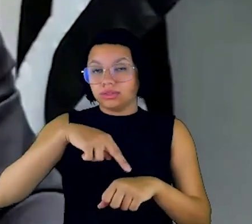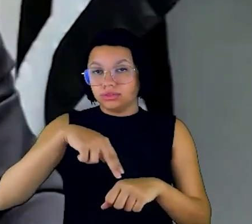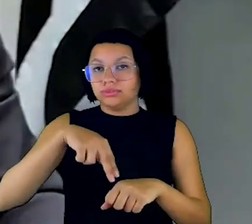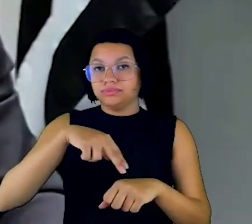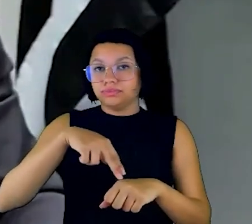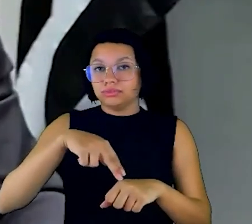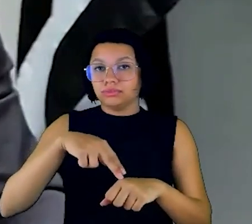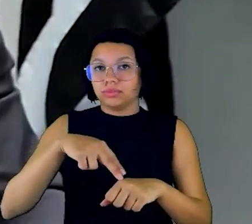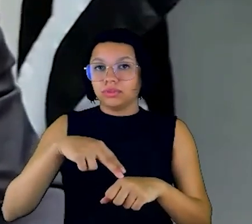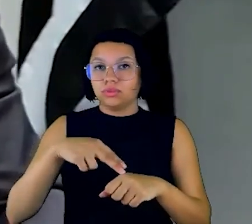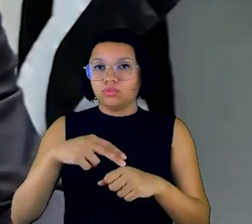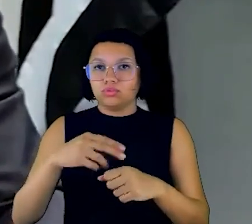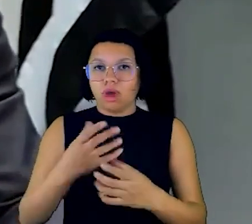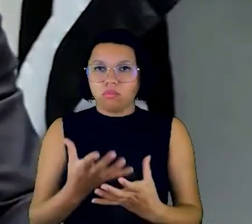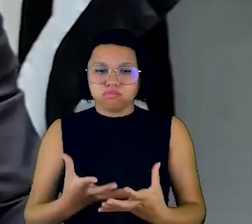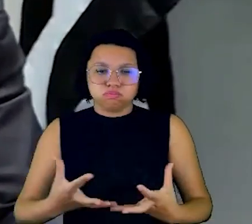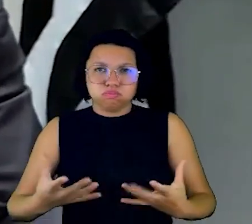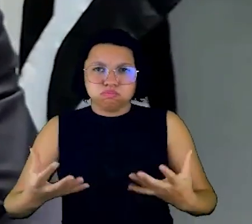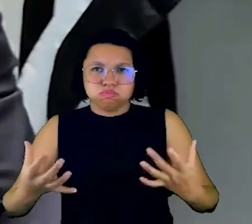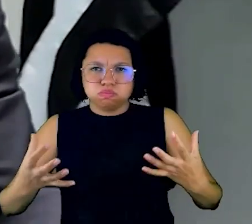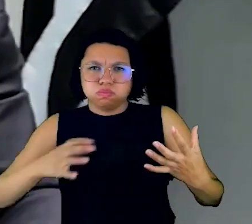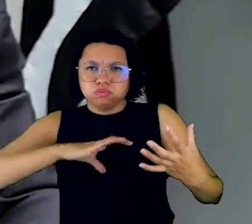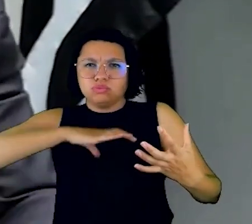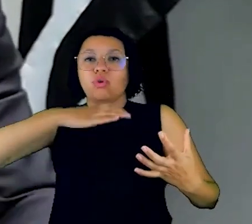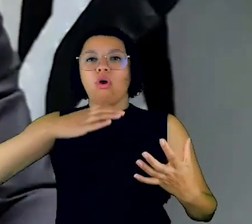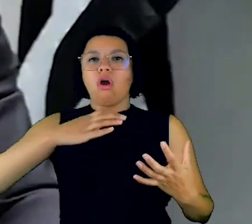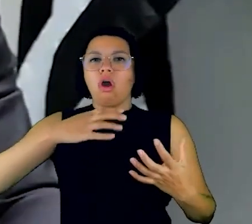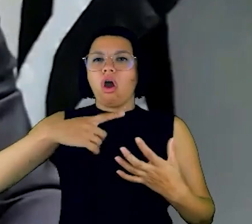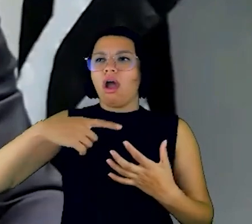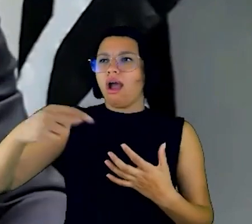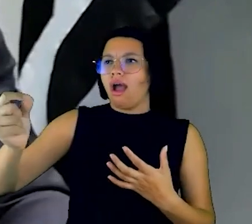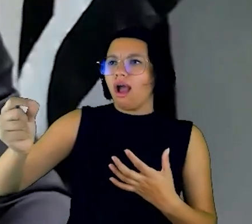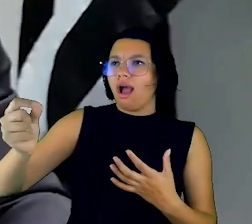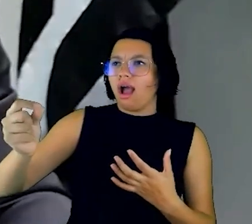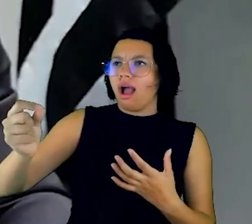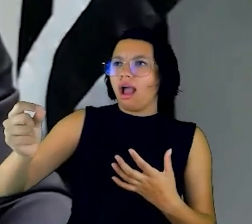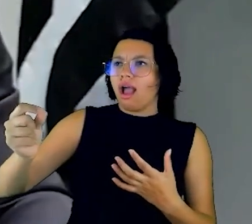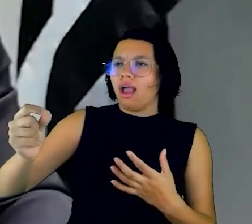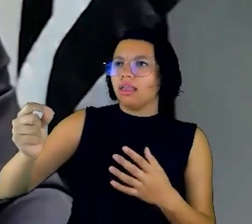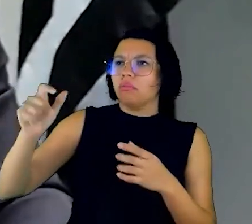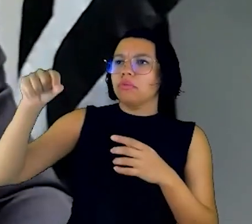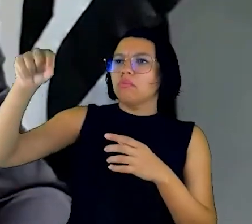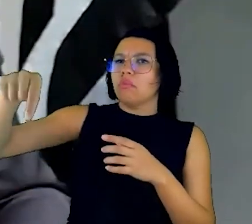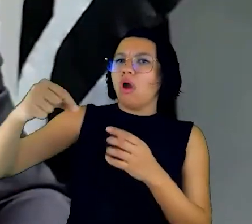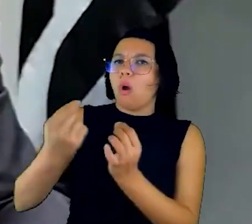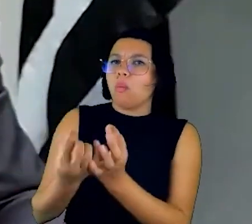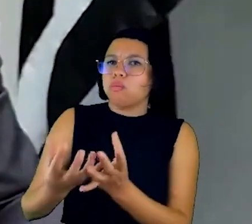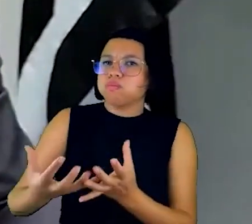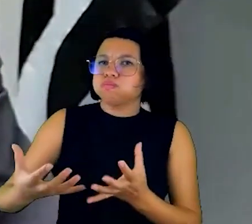de coragem, saiu e submergiu numa outra banheira, que é a